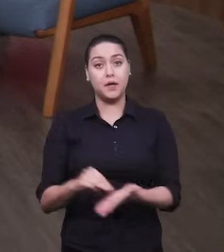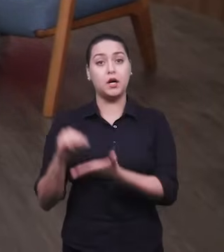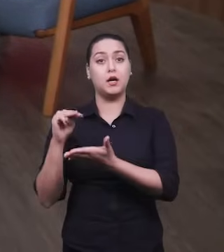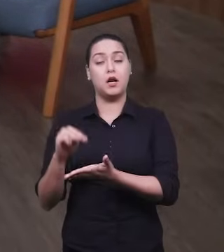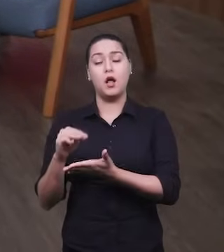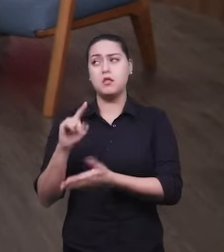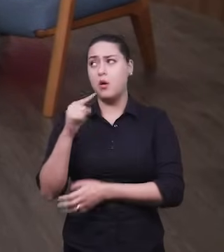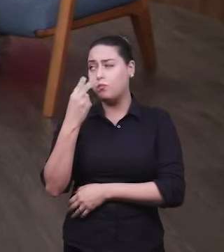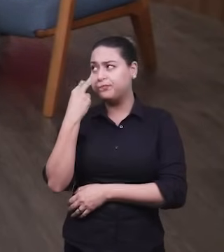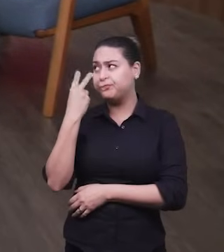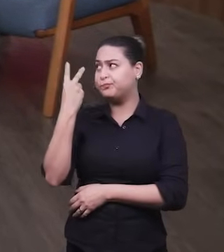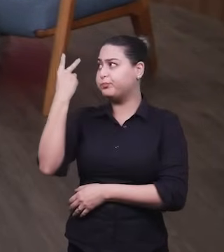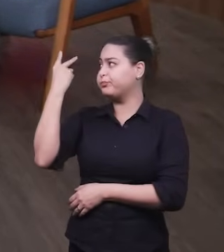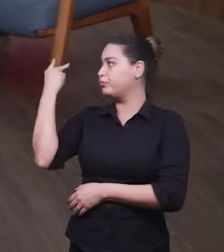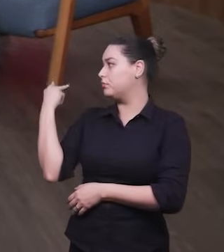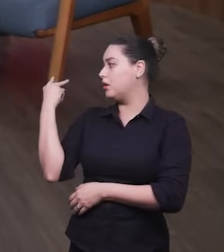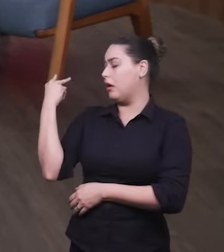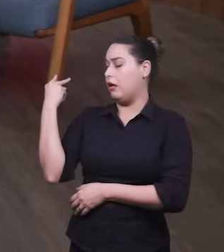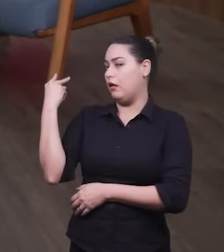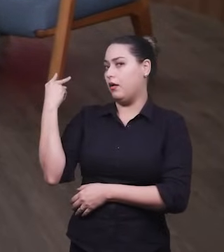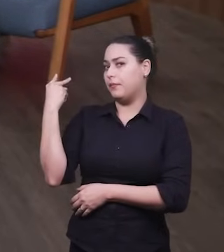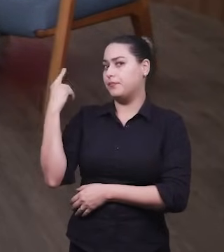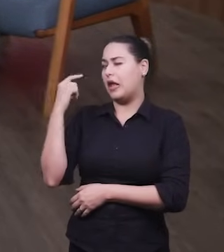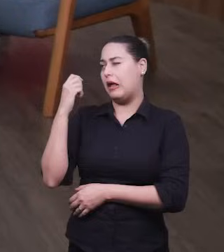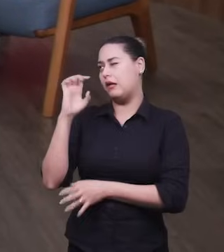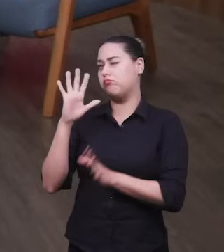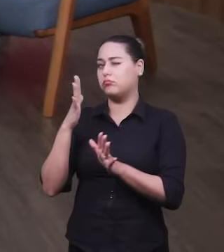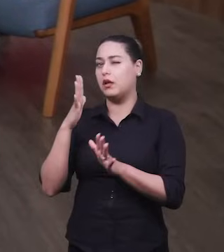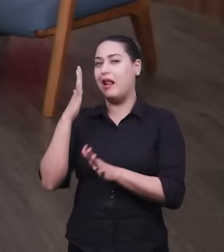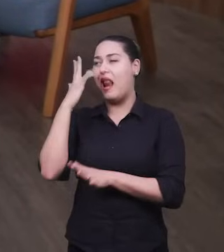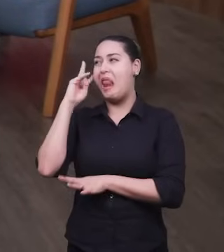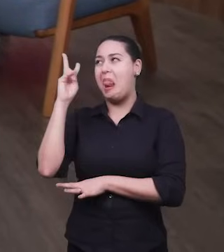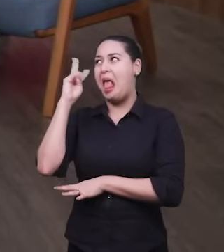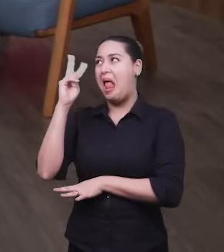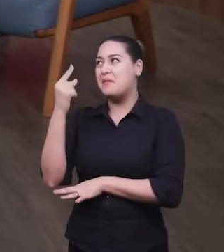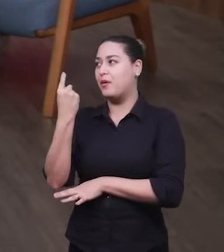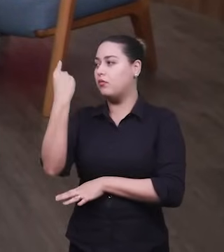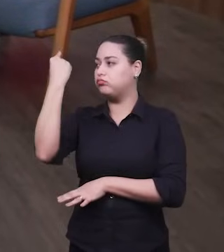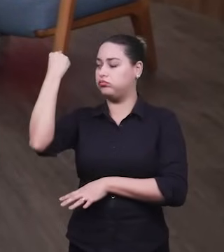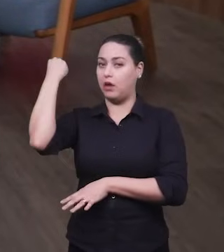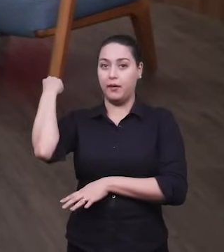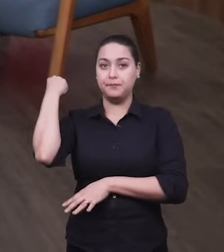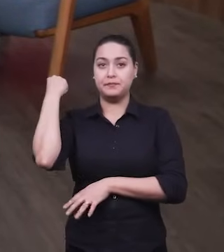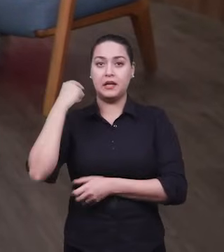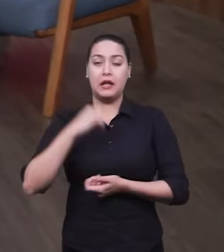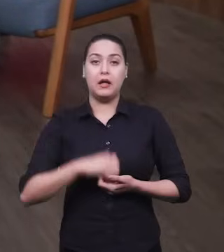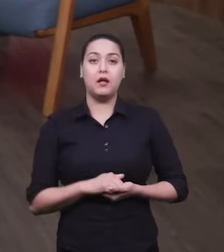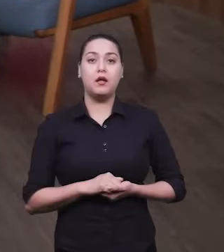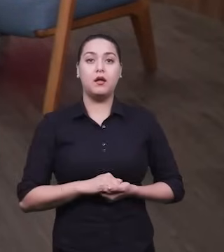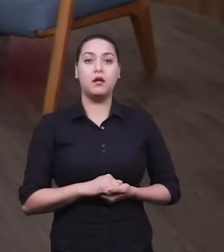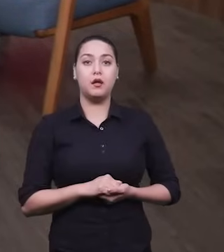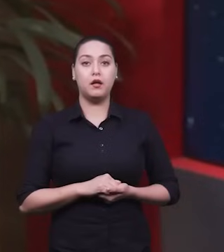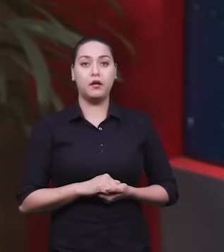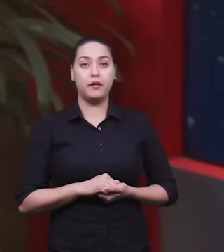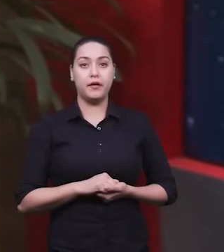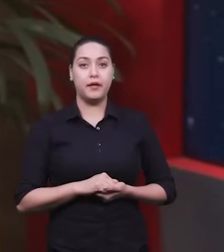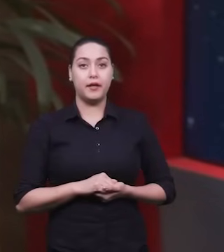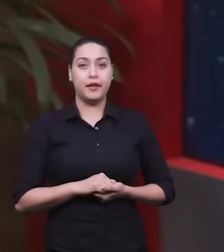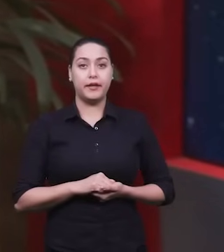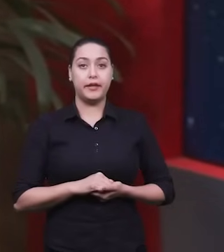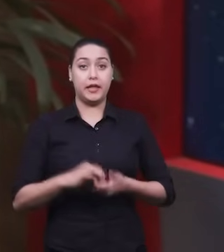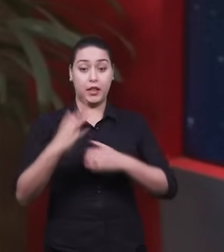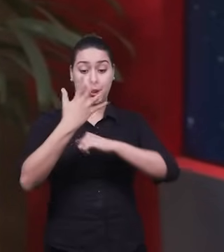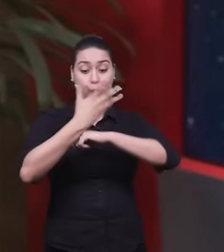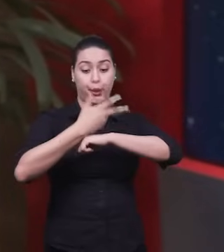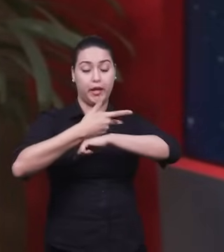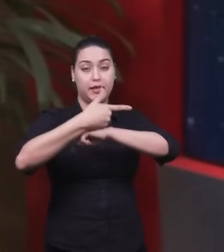glórias a Deus, quando eu olho para trás, no sentido de lembrar, né, de trazer lembranças, aquilo que